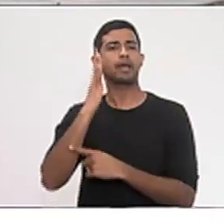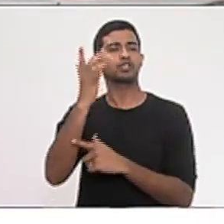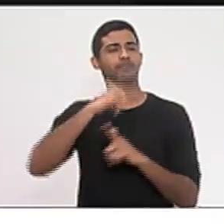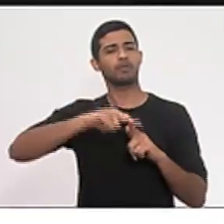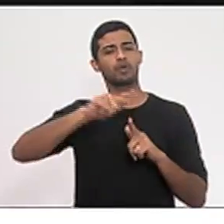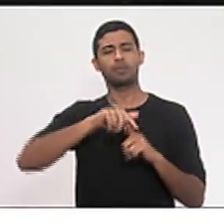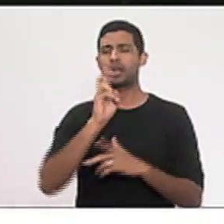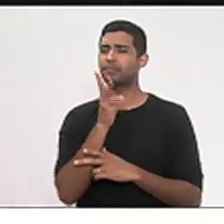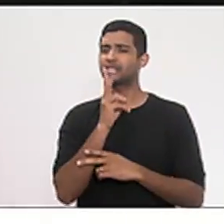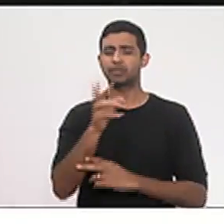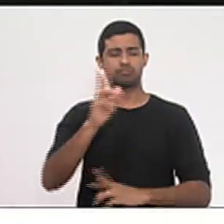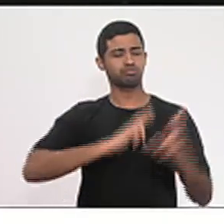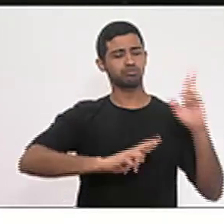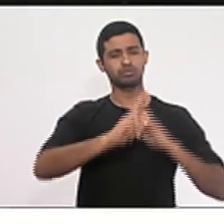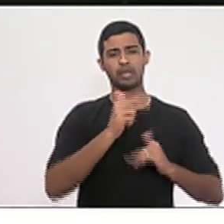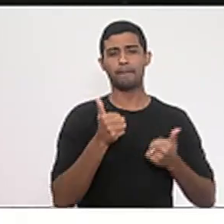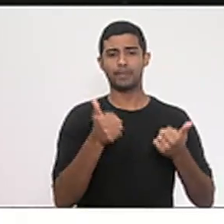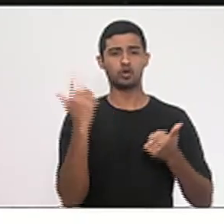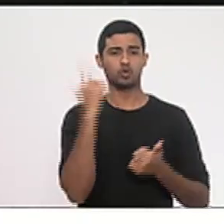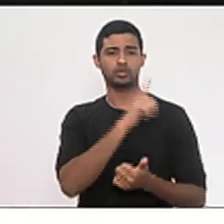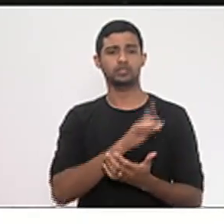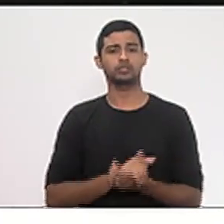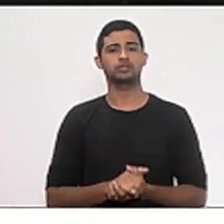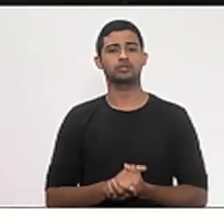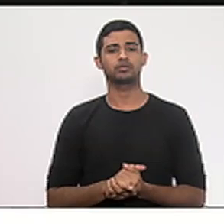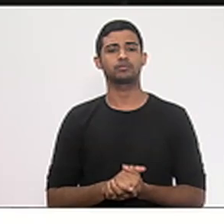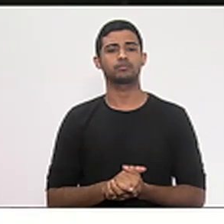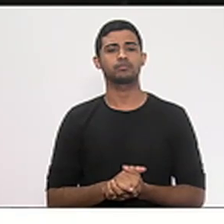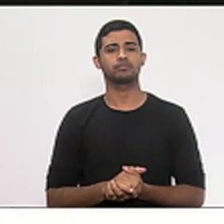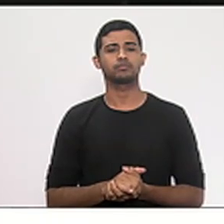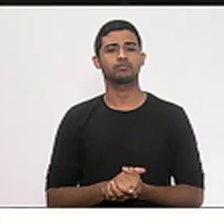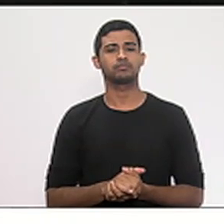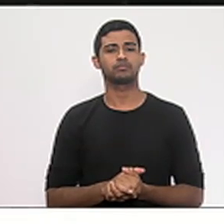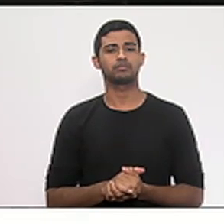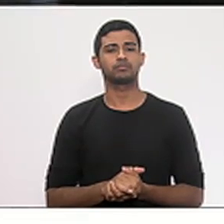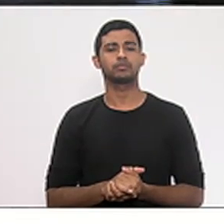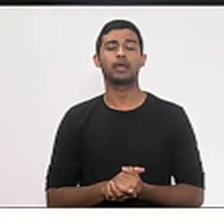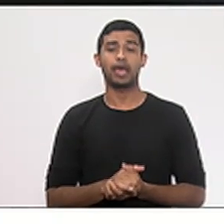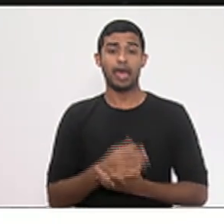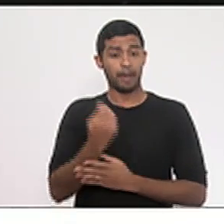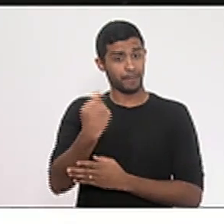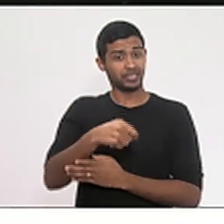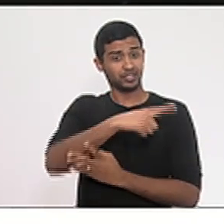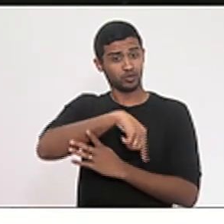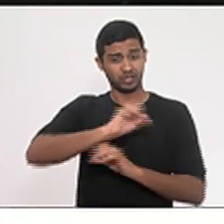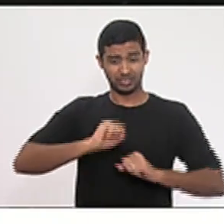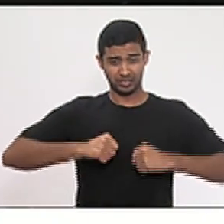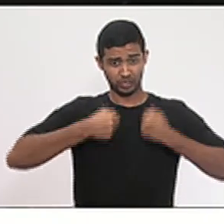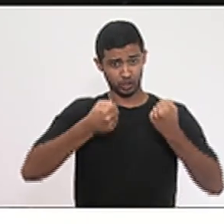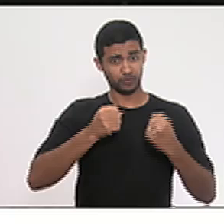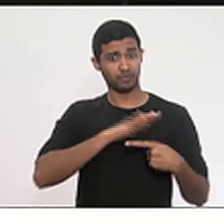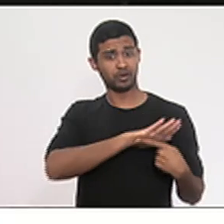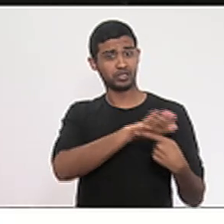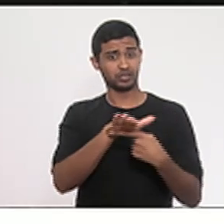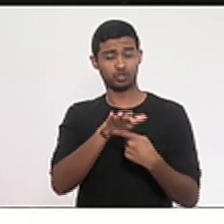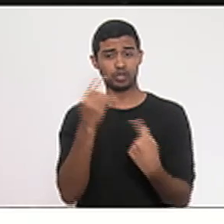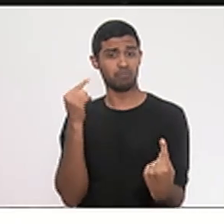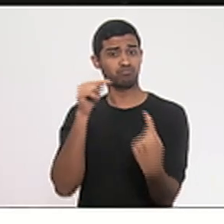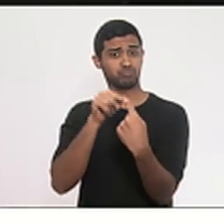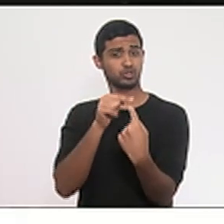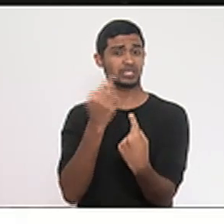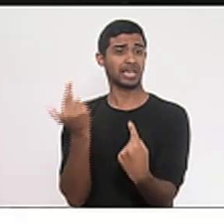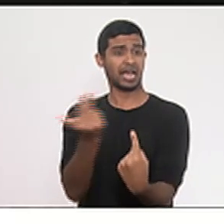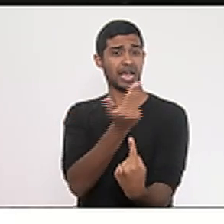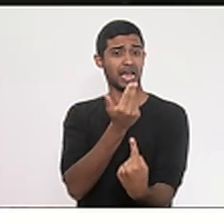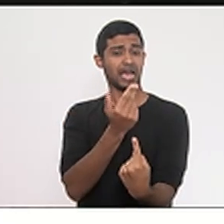sempre dá bons resultados. Preciso divergir convergindo para um objetivo comum,